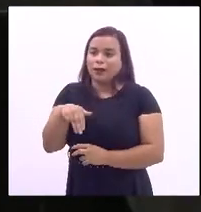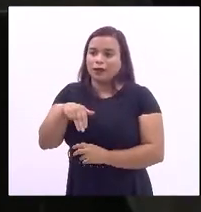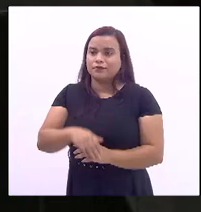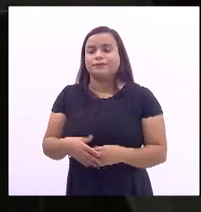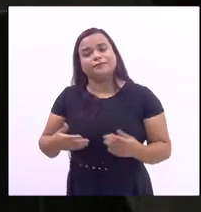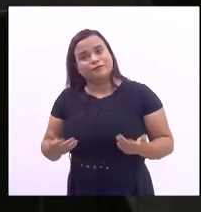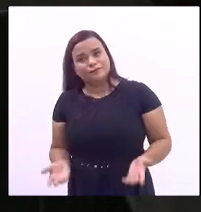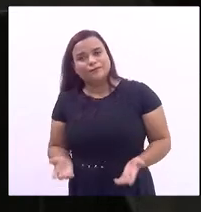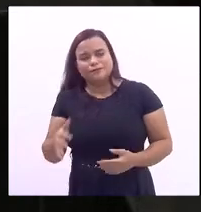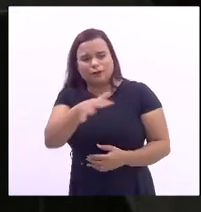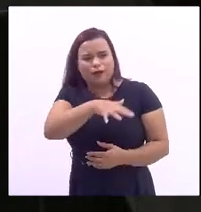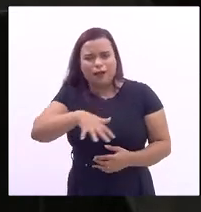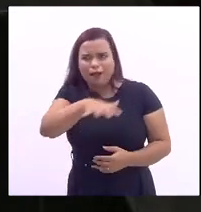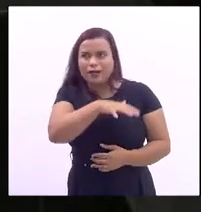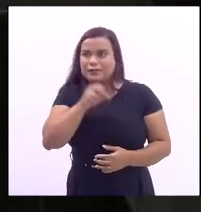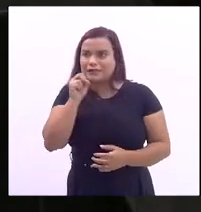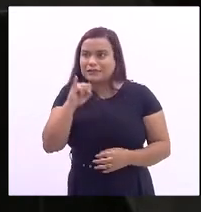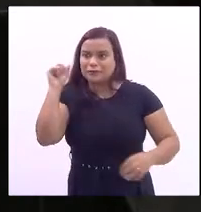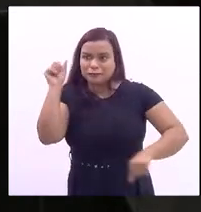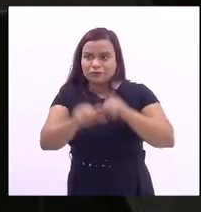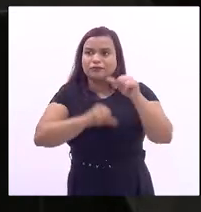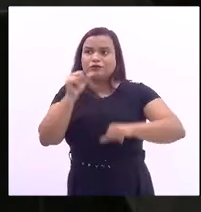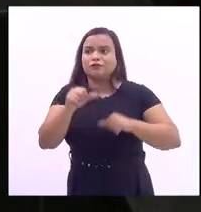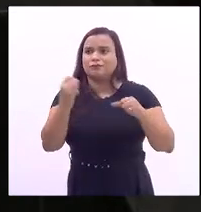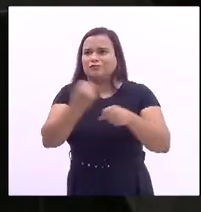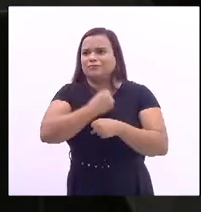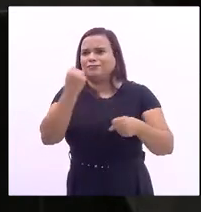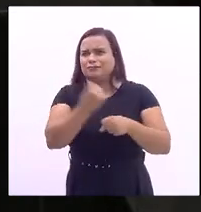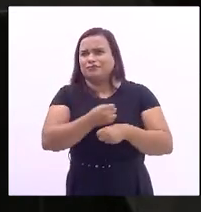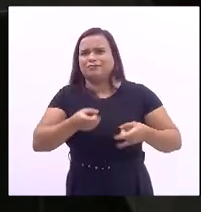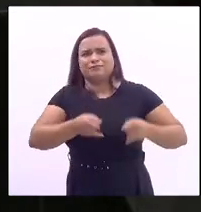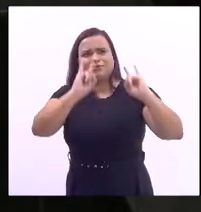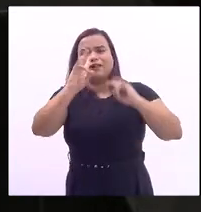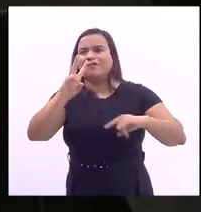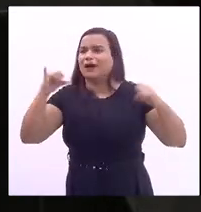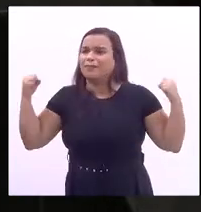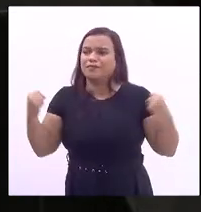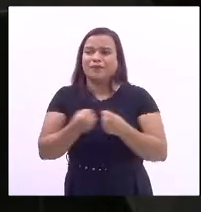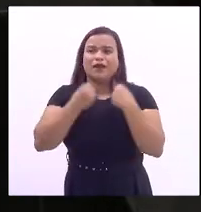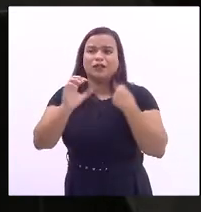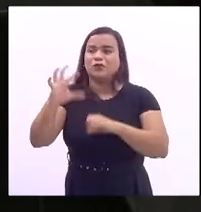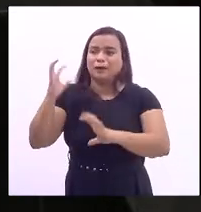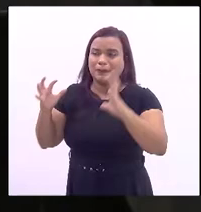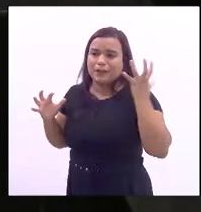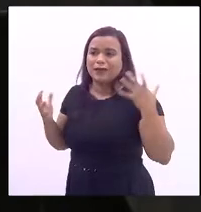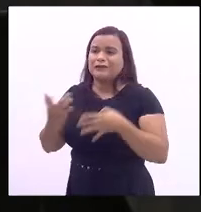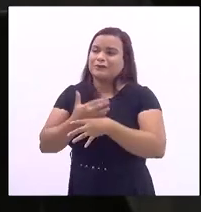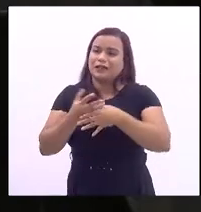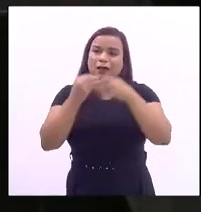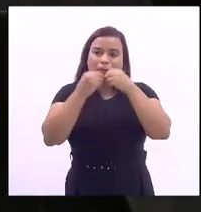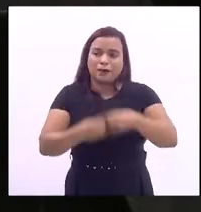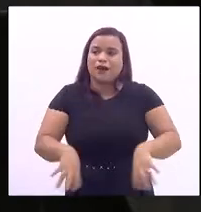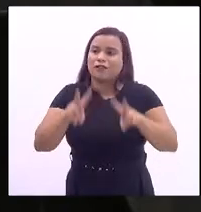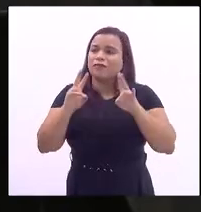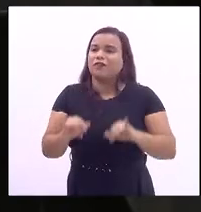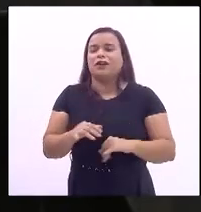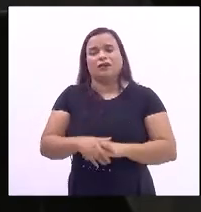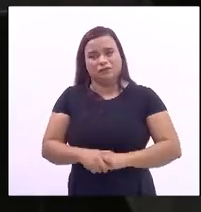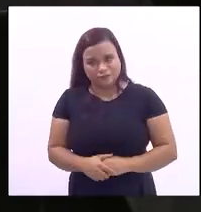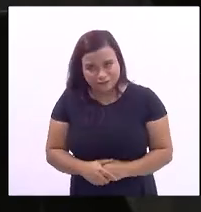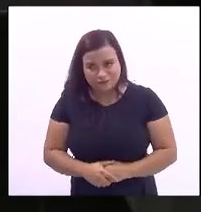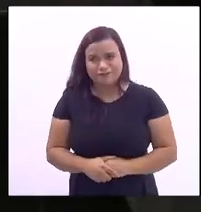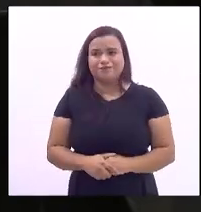área que se for edificada vai dar um impacto ambiental na cidade imenso